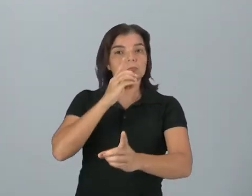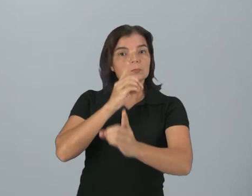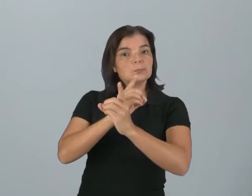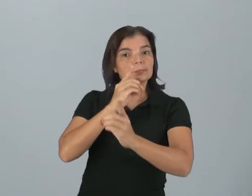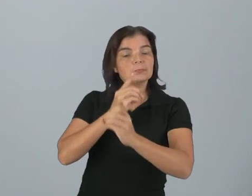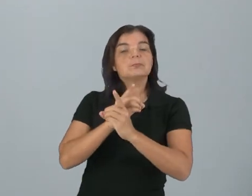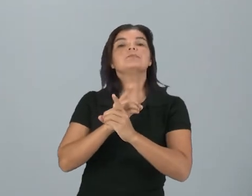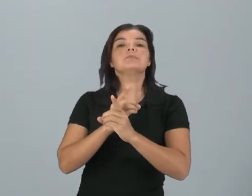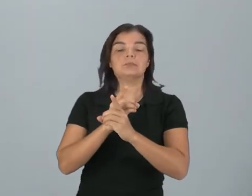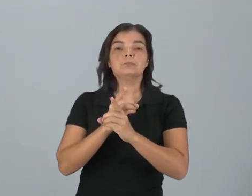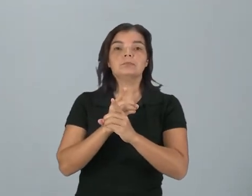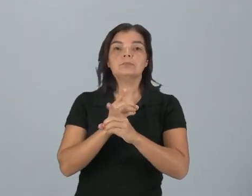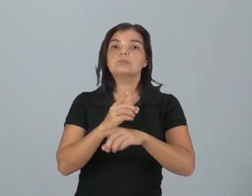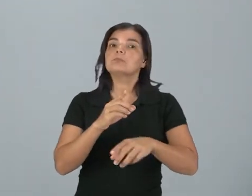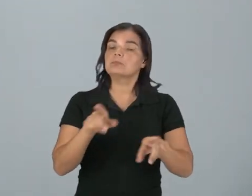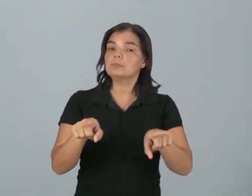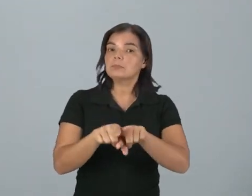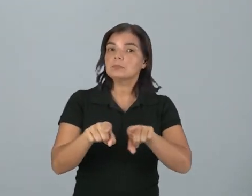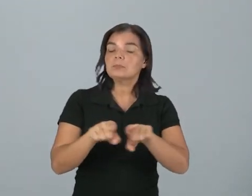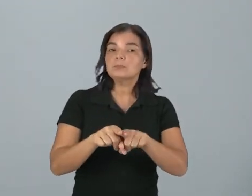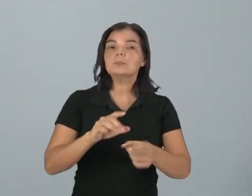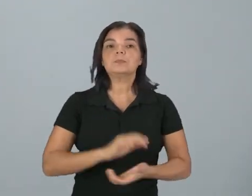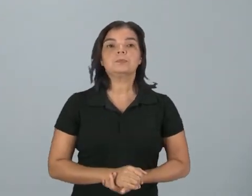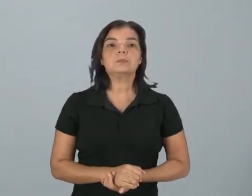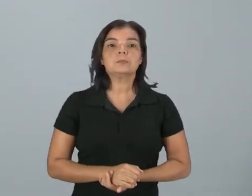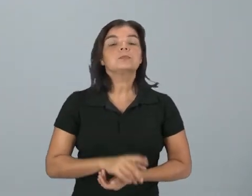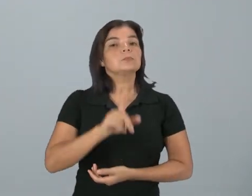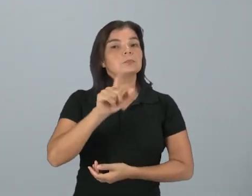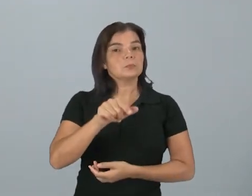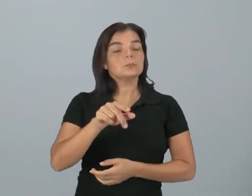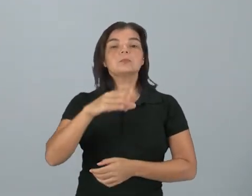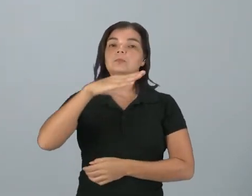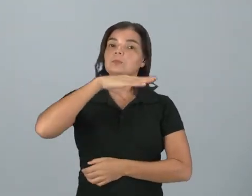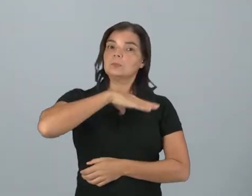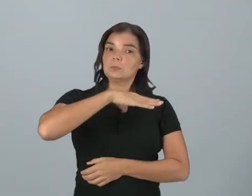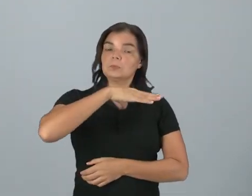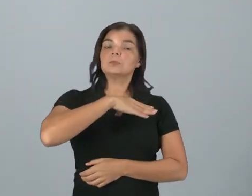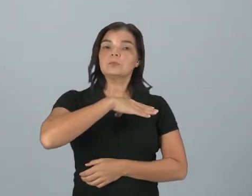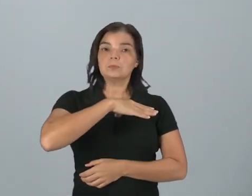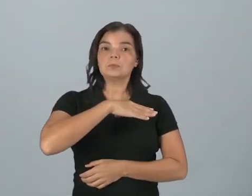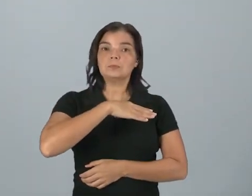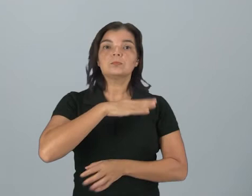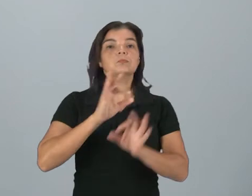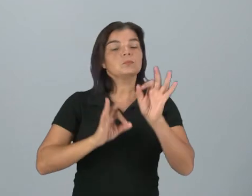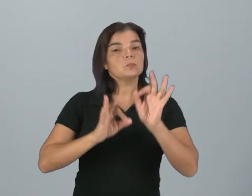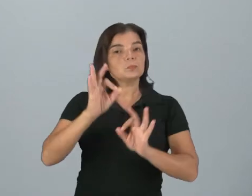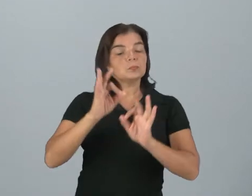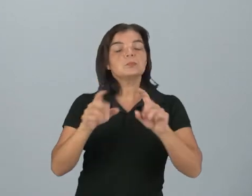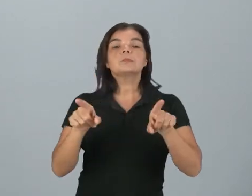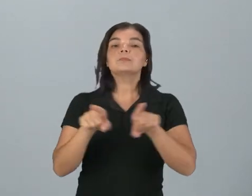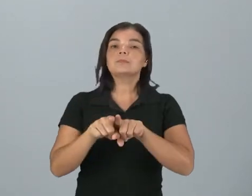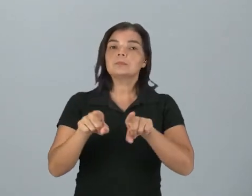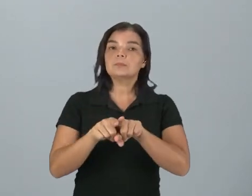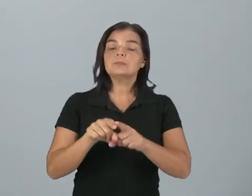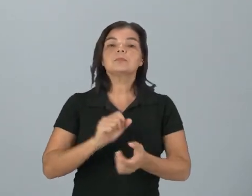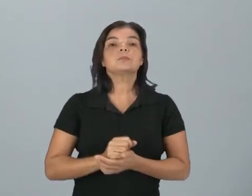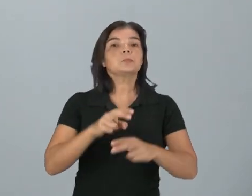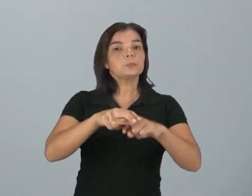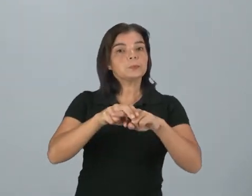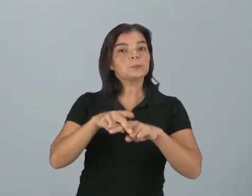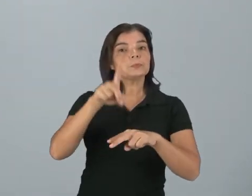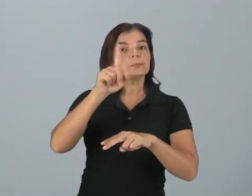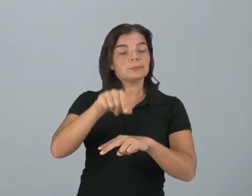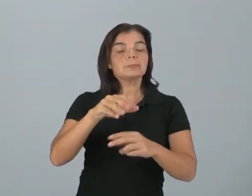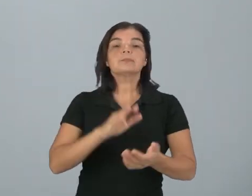encontro, desse monumento, que era uma cidade, funcionava como uma cidade, por isso que